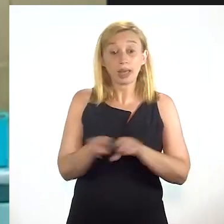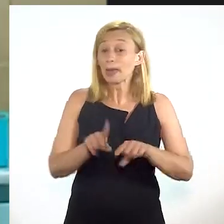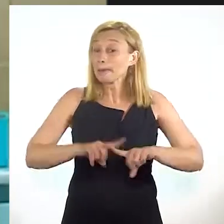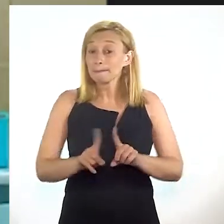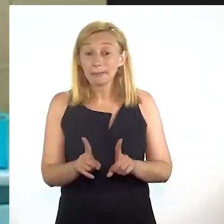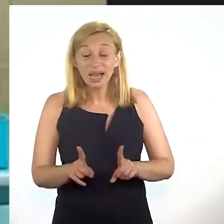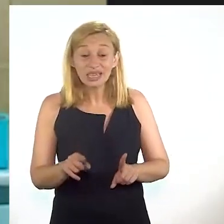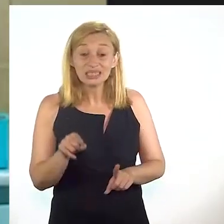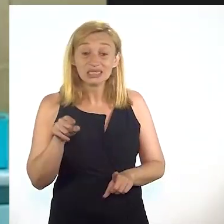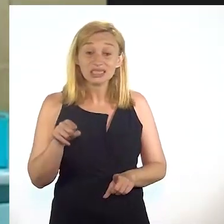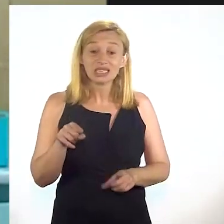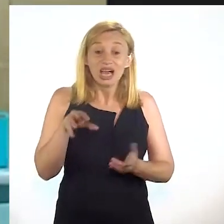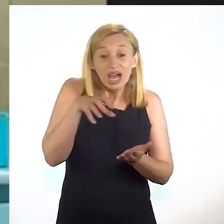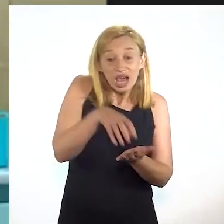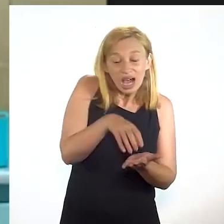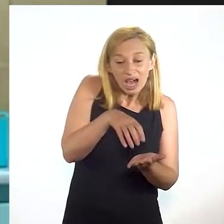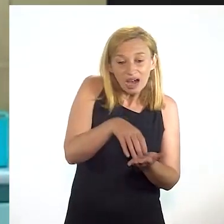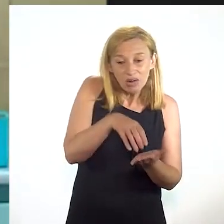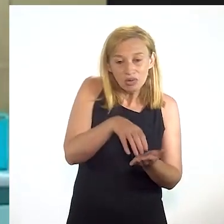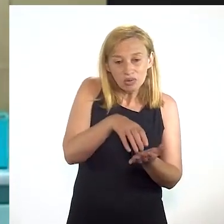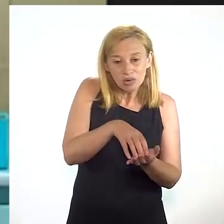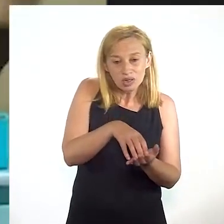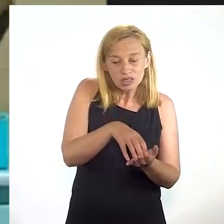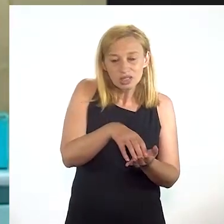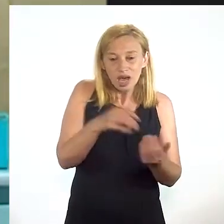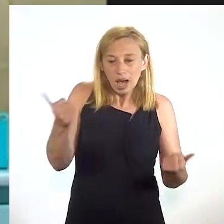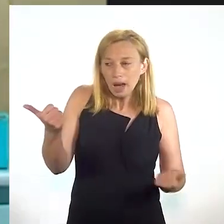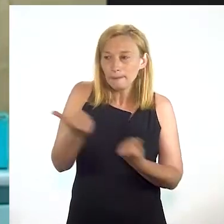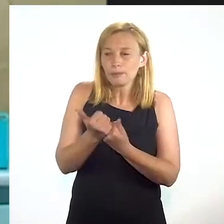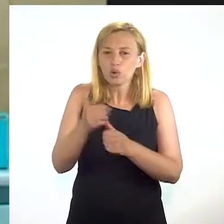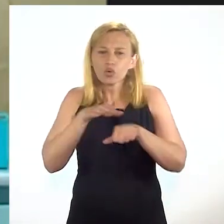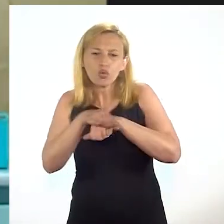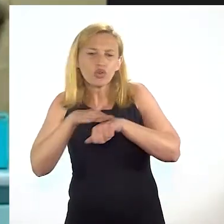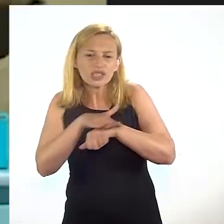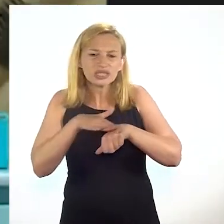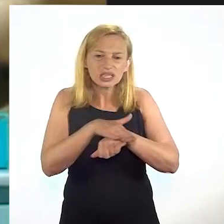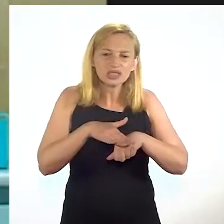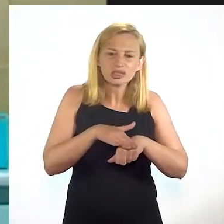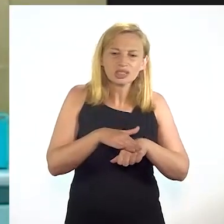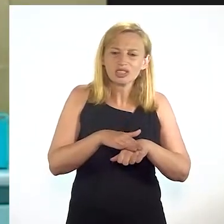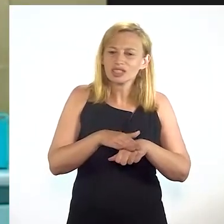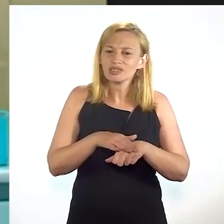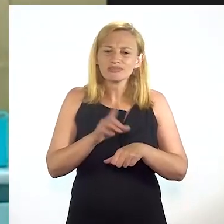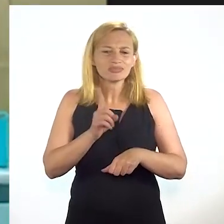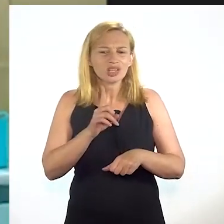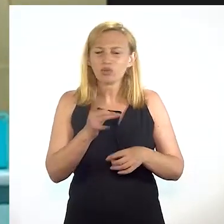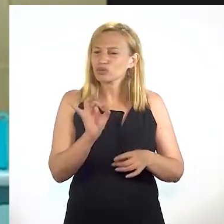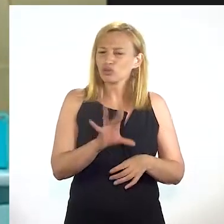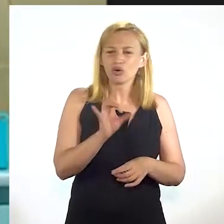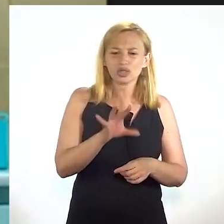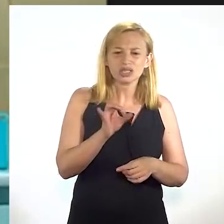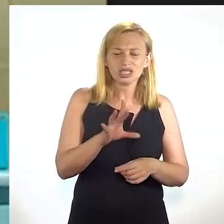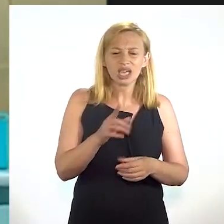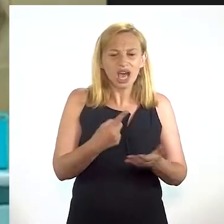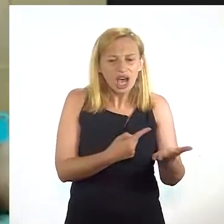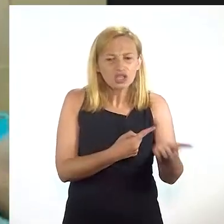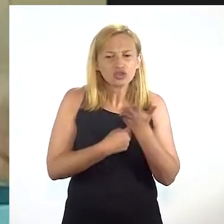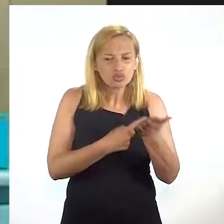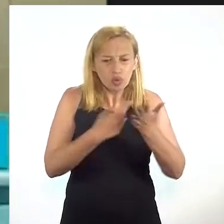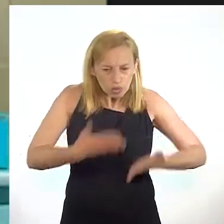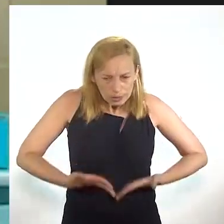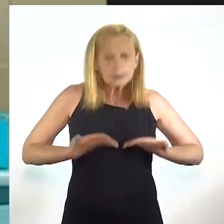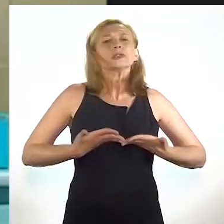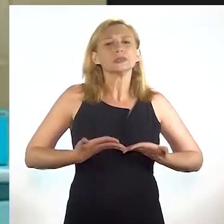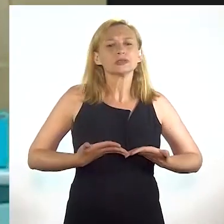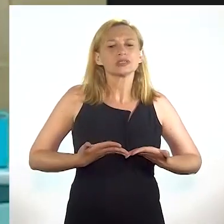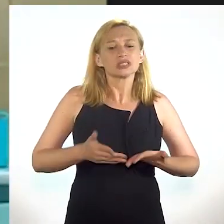resistiu. Eu peguei a Covid também, mas até nisso a rede, todo mundo ali dando apoio, conversando, não me